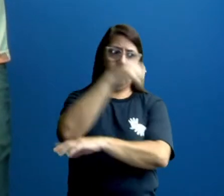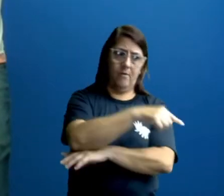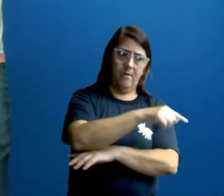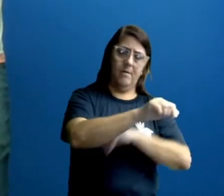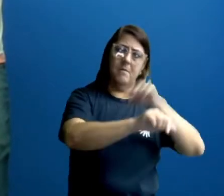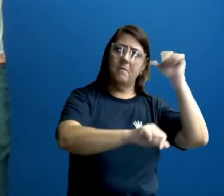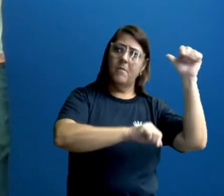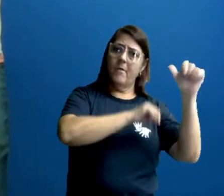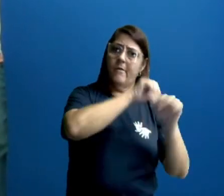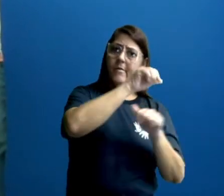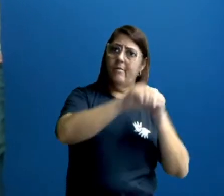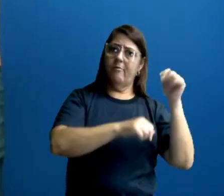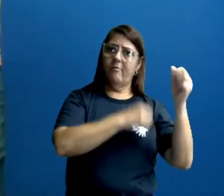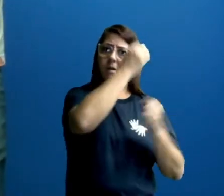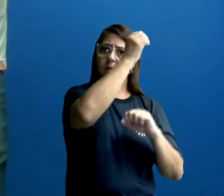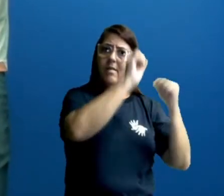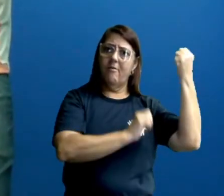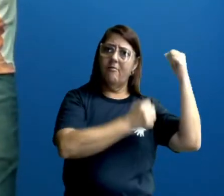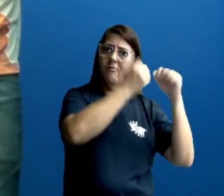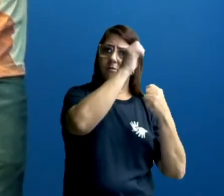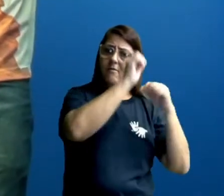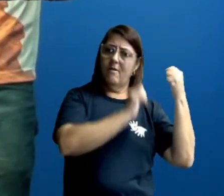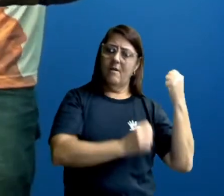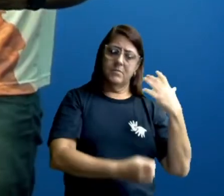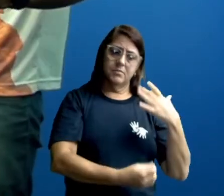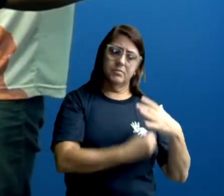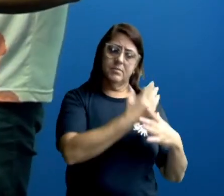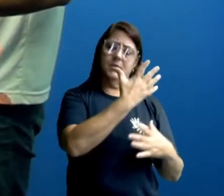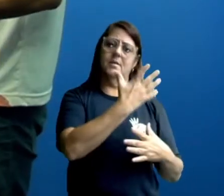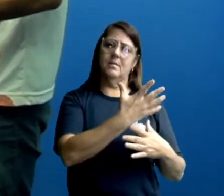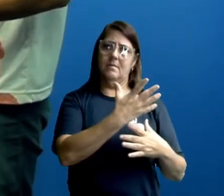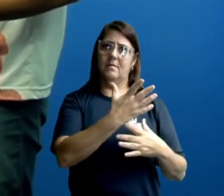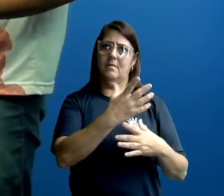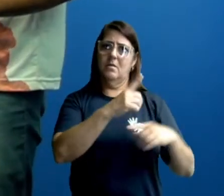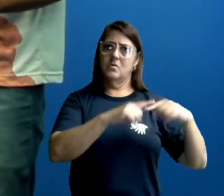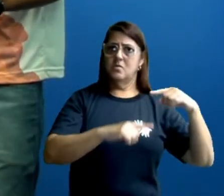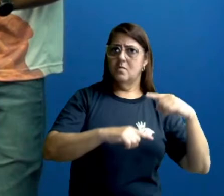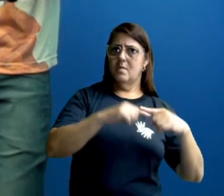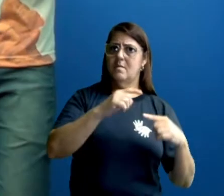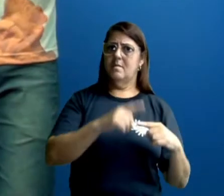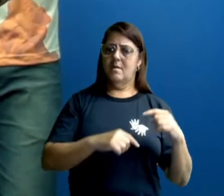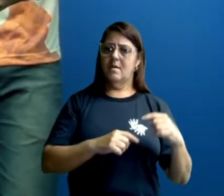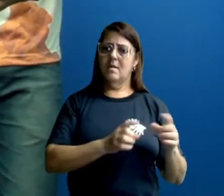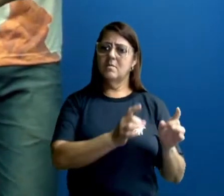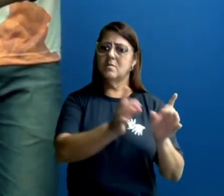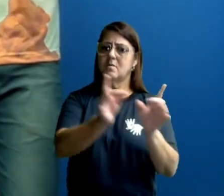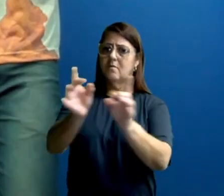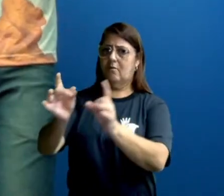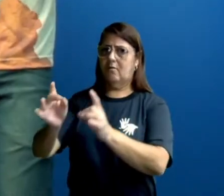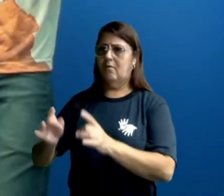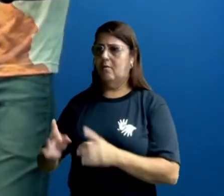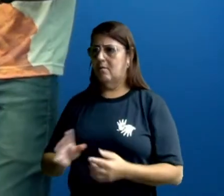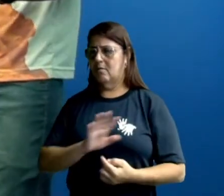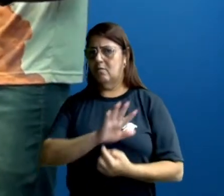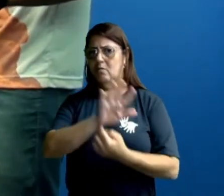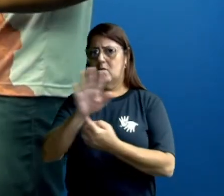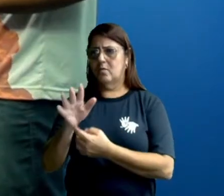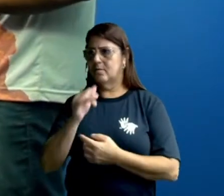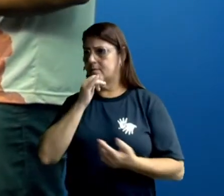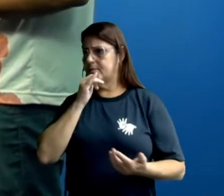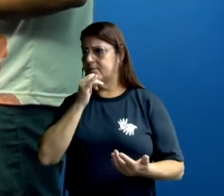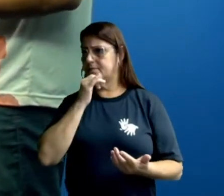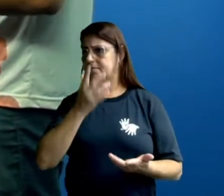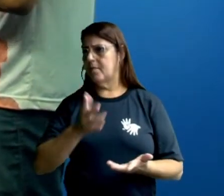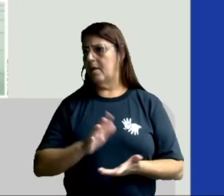A gente pega a matéria-prima da natureza, modifica e produz esses materiais que eu trouxe aqui para dar de exemplo a